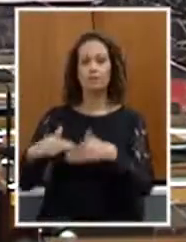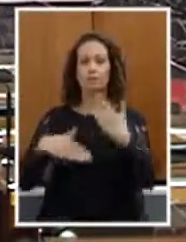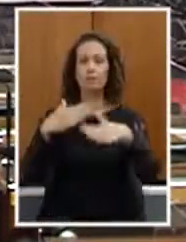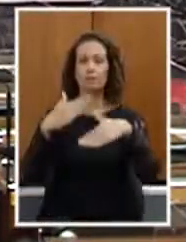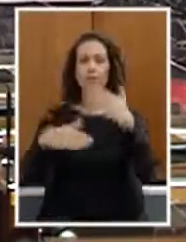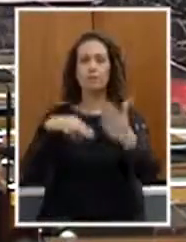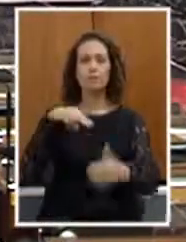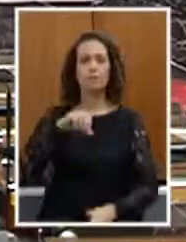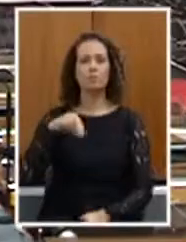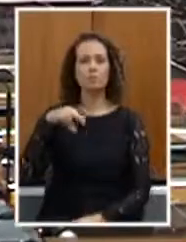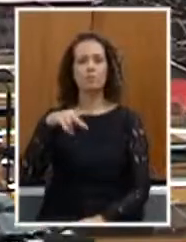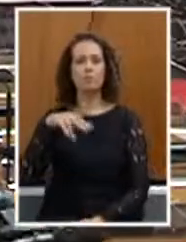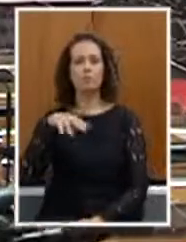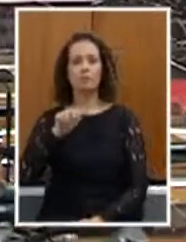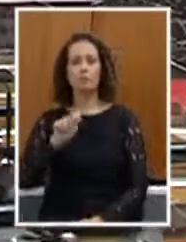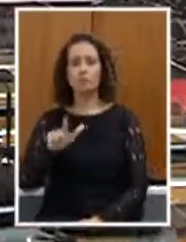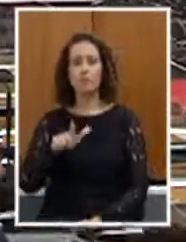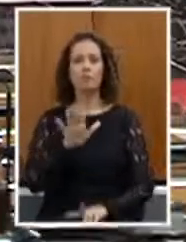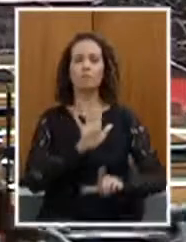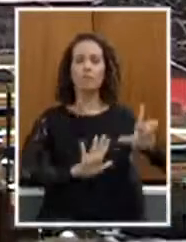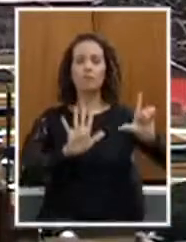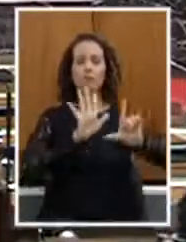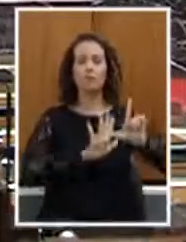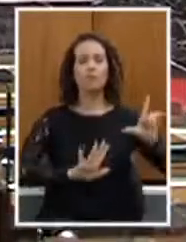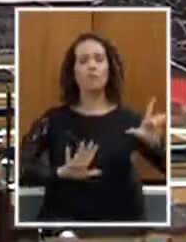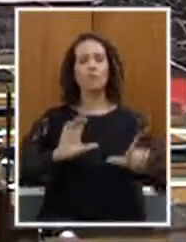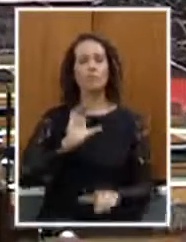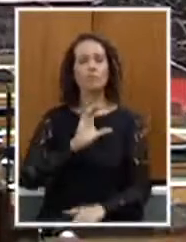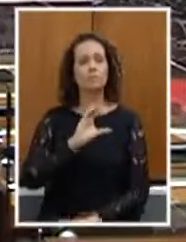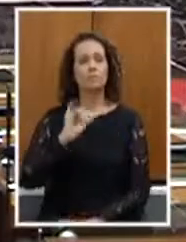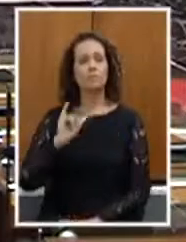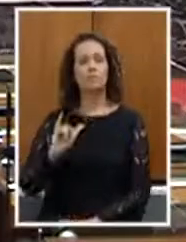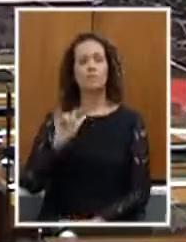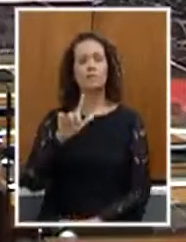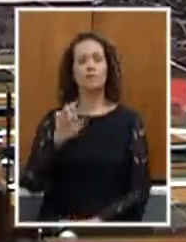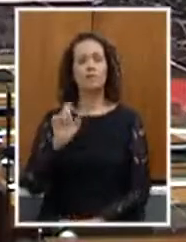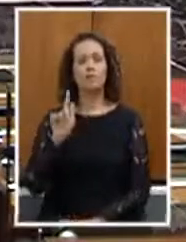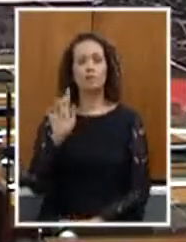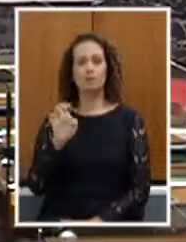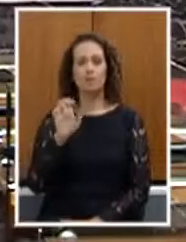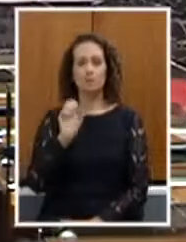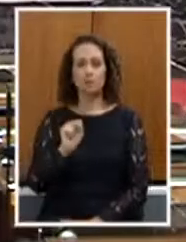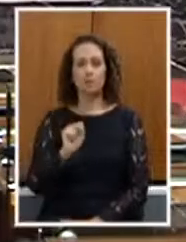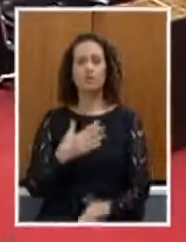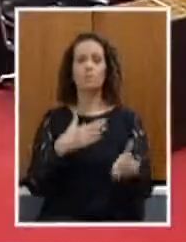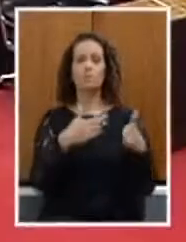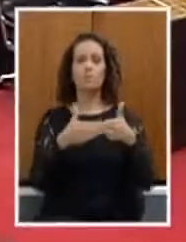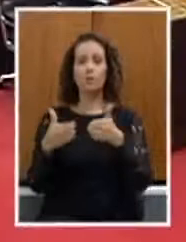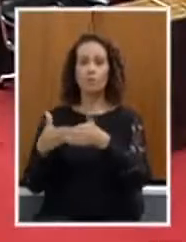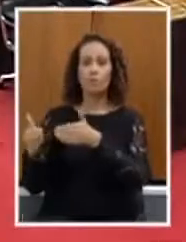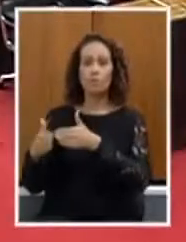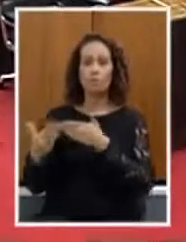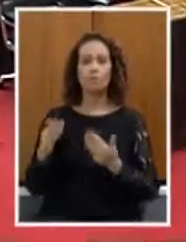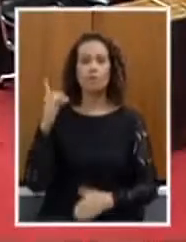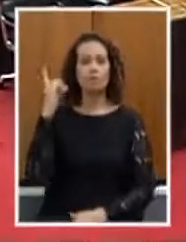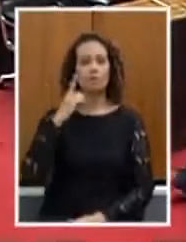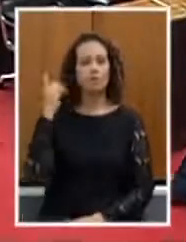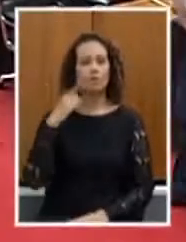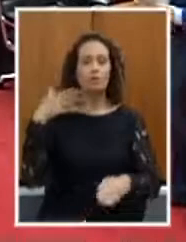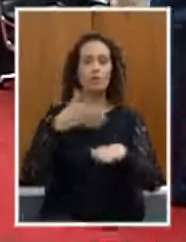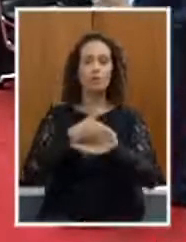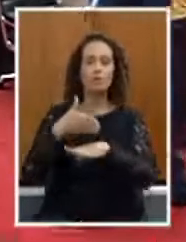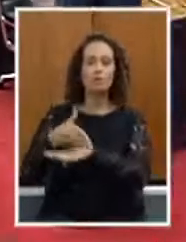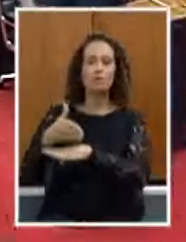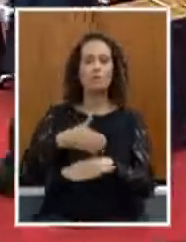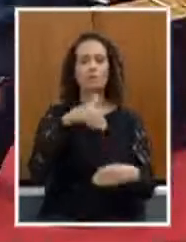nominal por meio da plataforma do Sileges. Solicito as deputadas, deputados, que acessem os Sileges para a